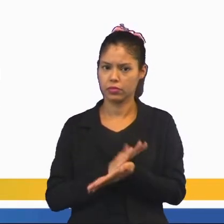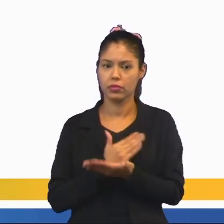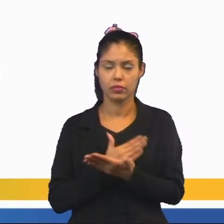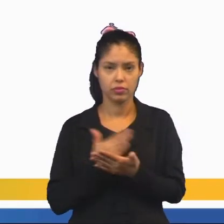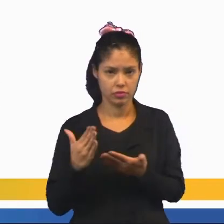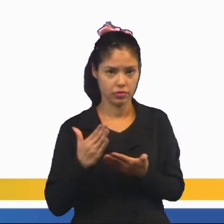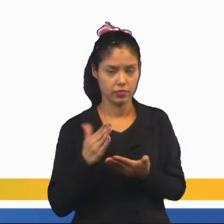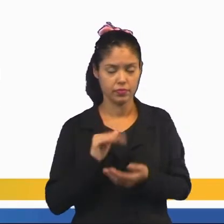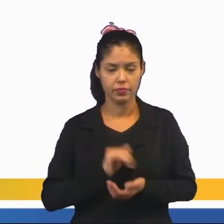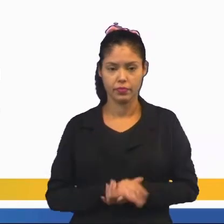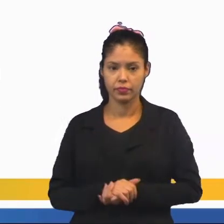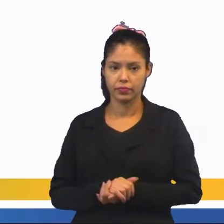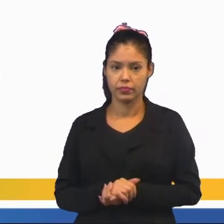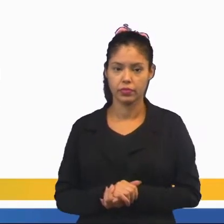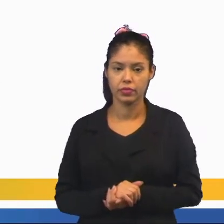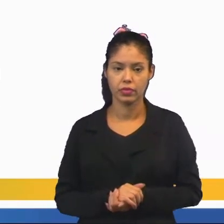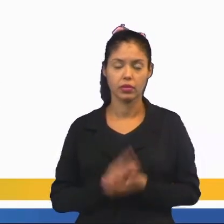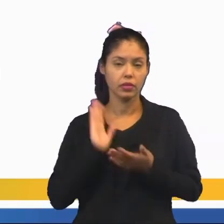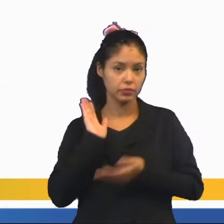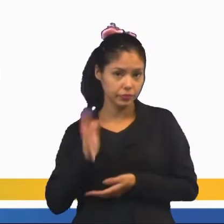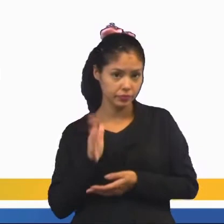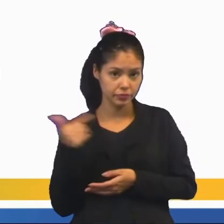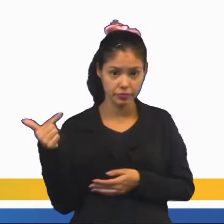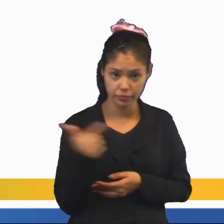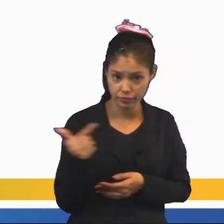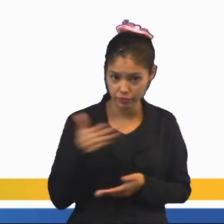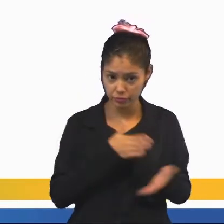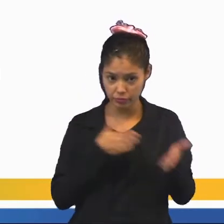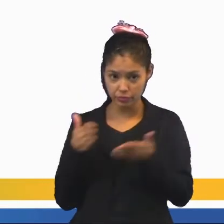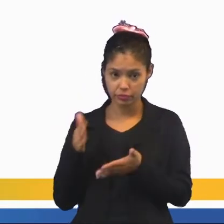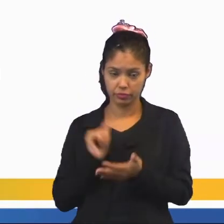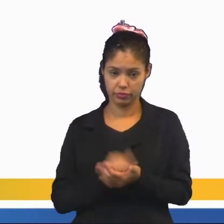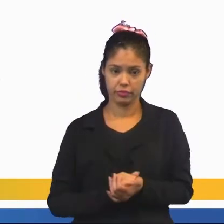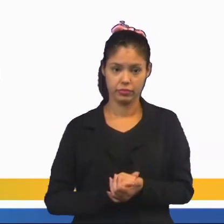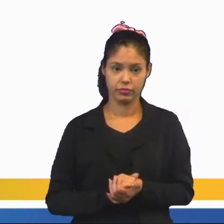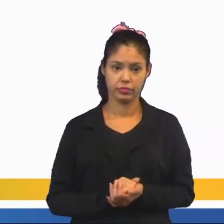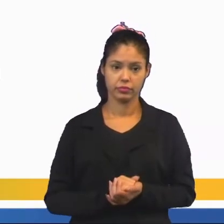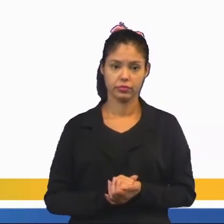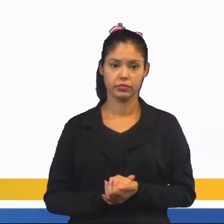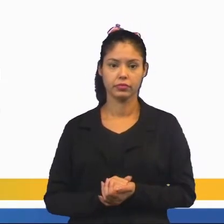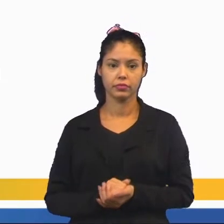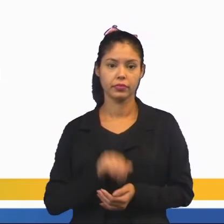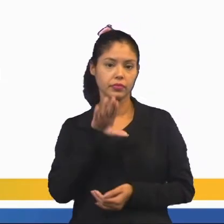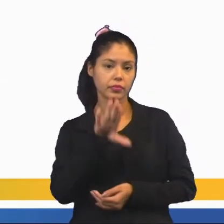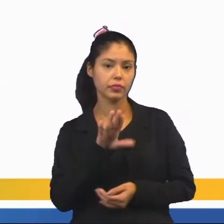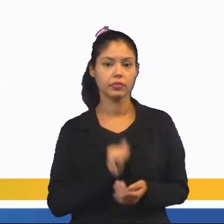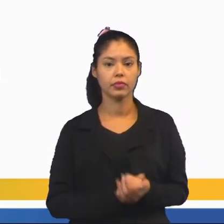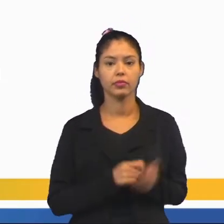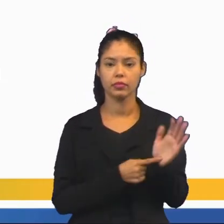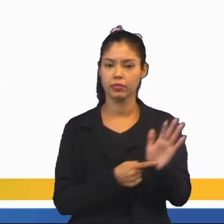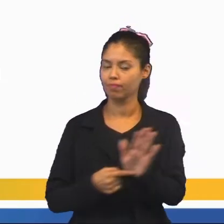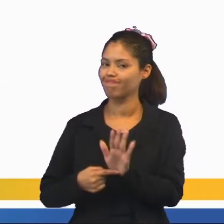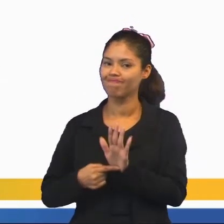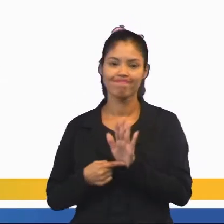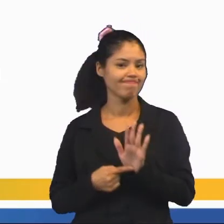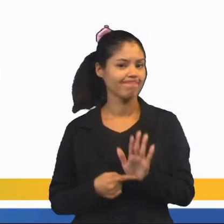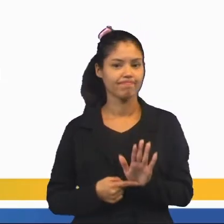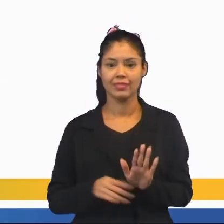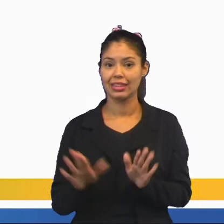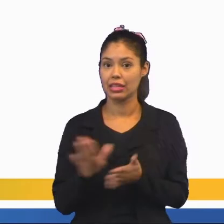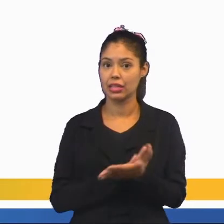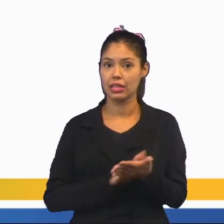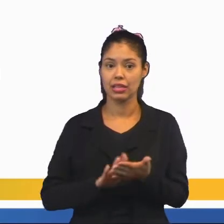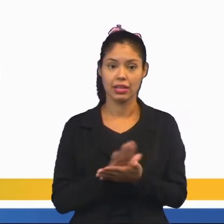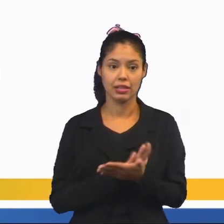da ferida inicial. Então, já é uma segunda fase. A fase latente, nesse período não se